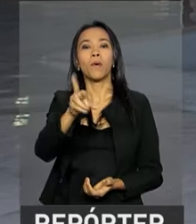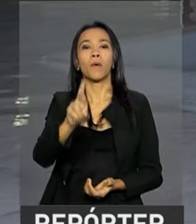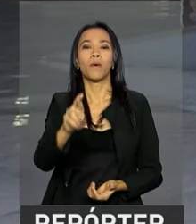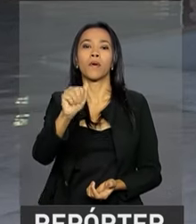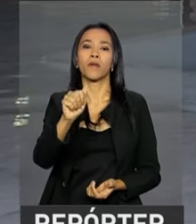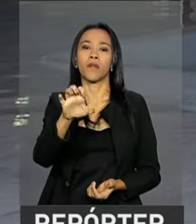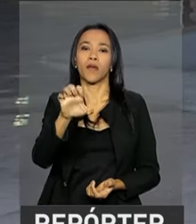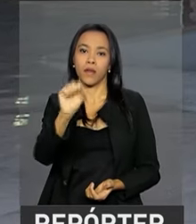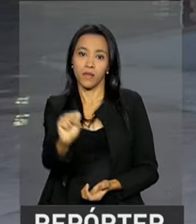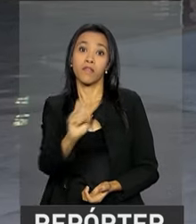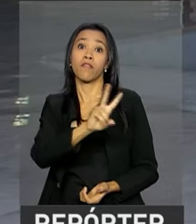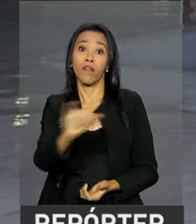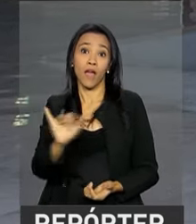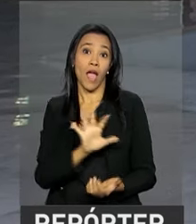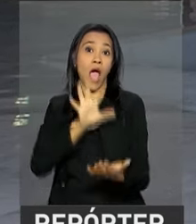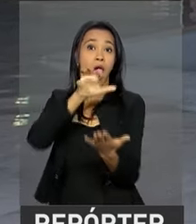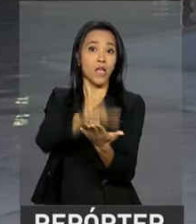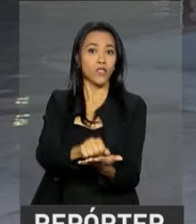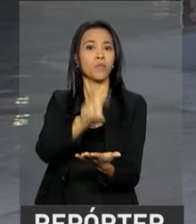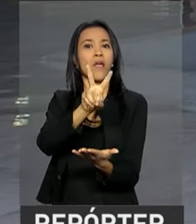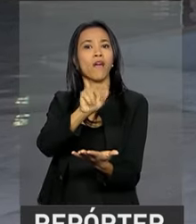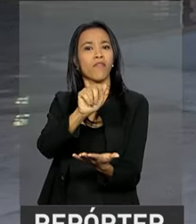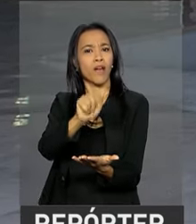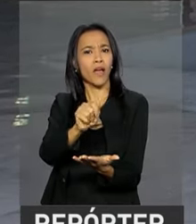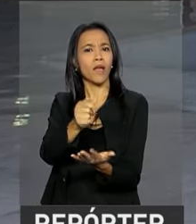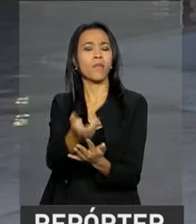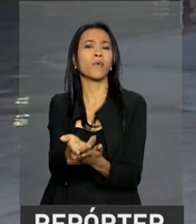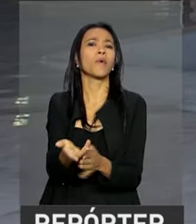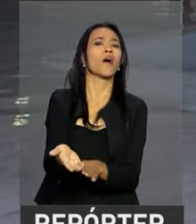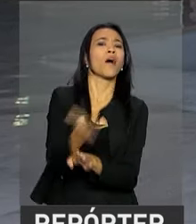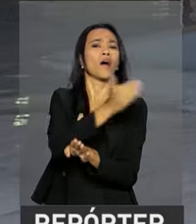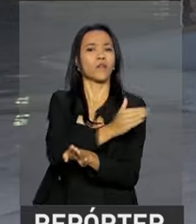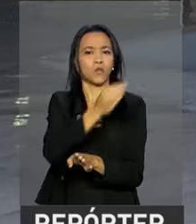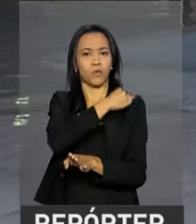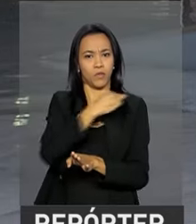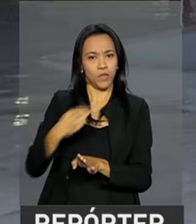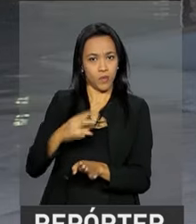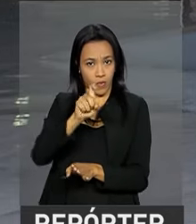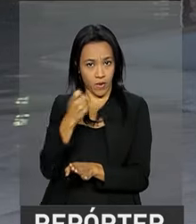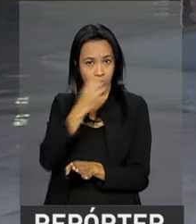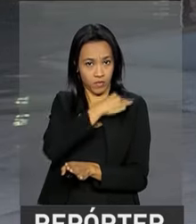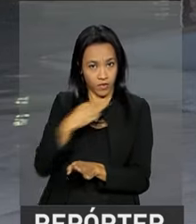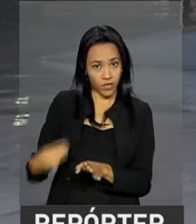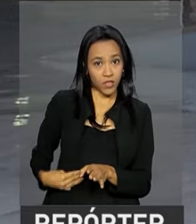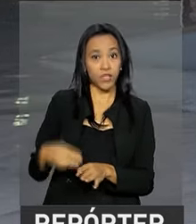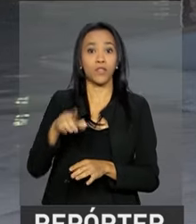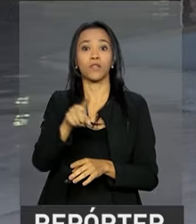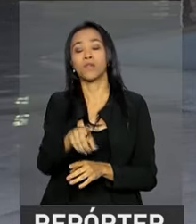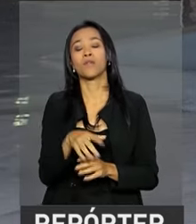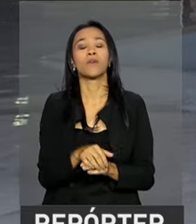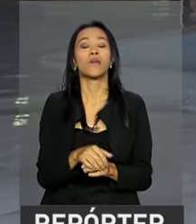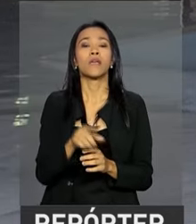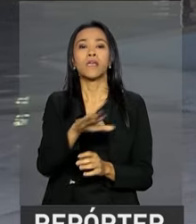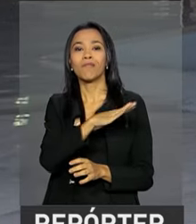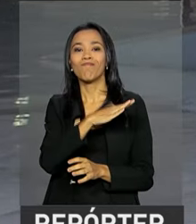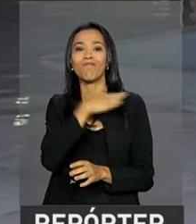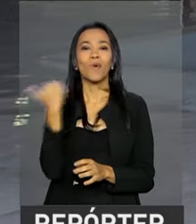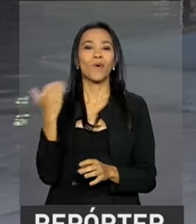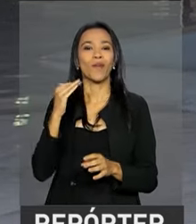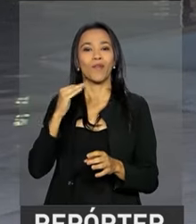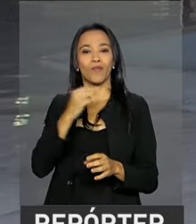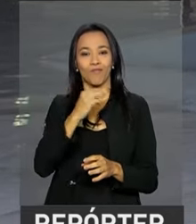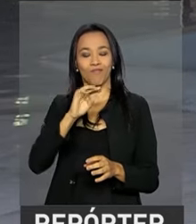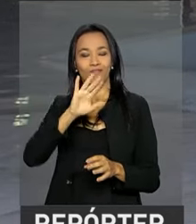assumir uma vaga na corte a vaga deixada pelo Ministro teoris vasque que a gente lembra morreu vítima de um acidente